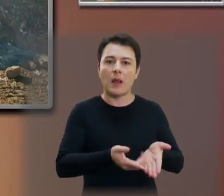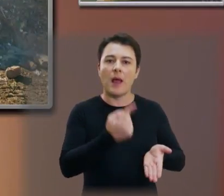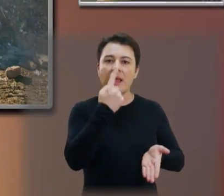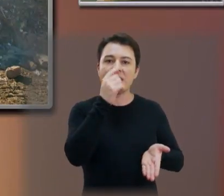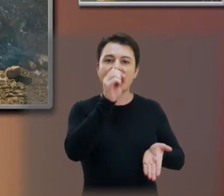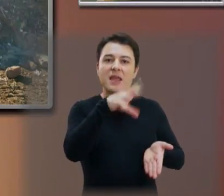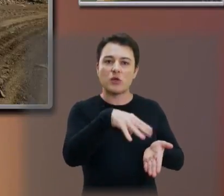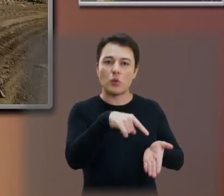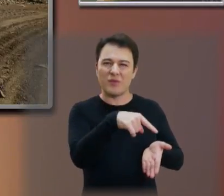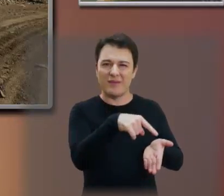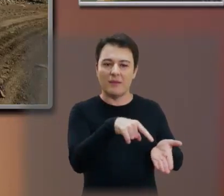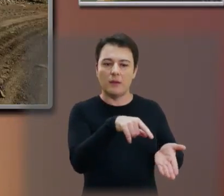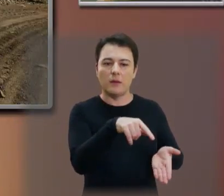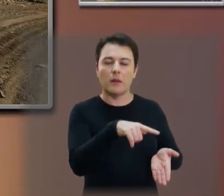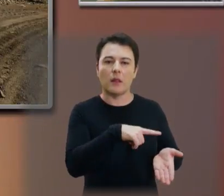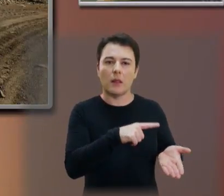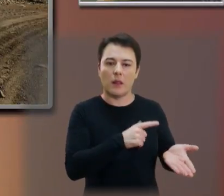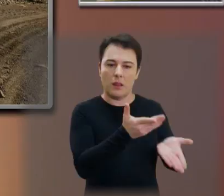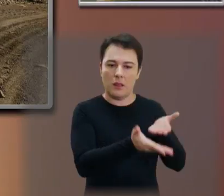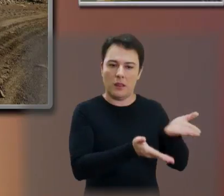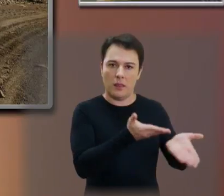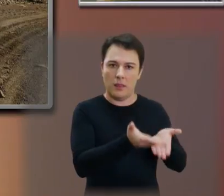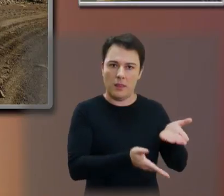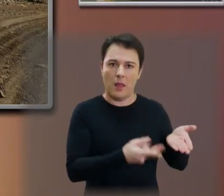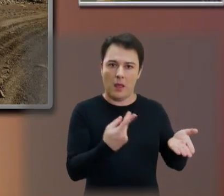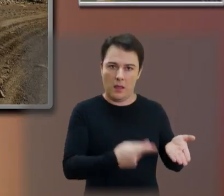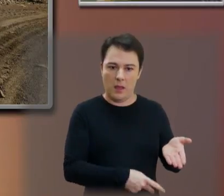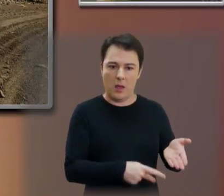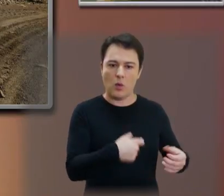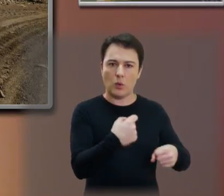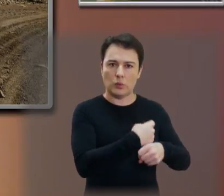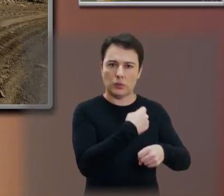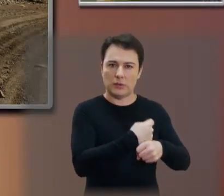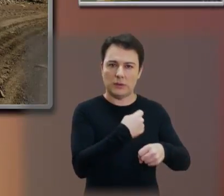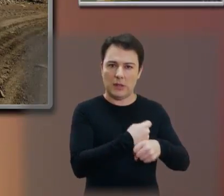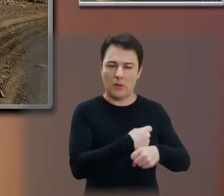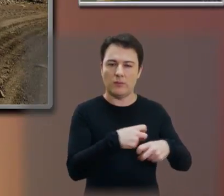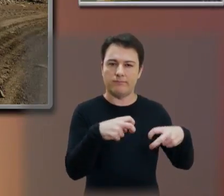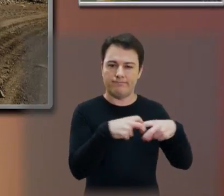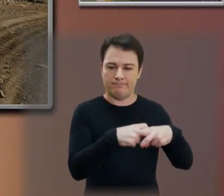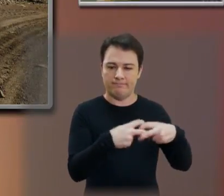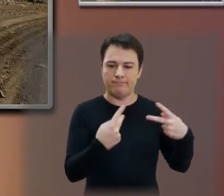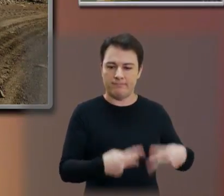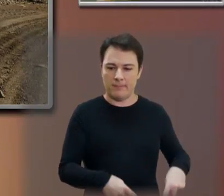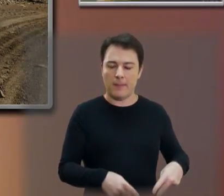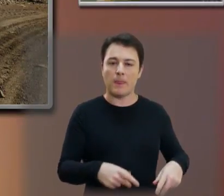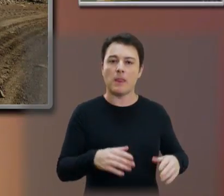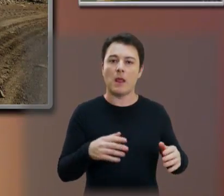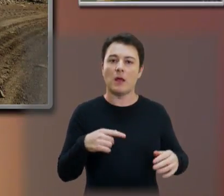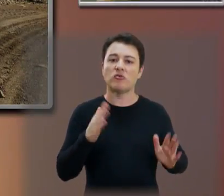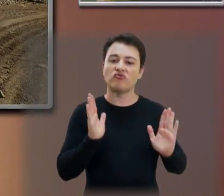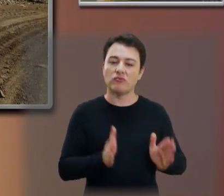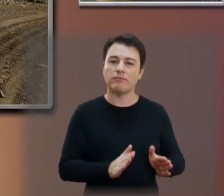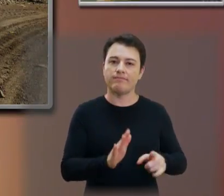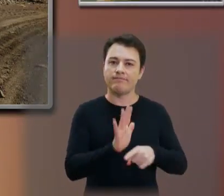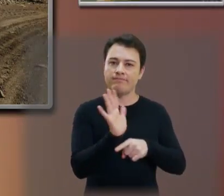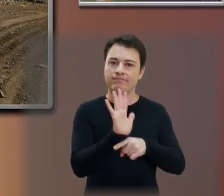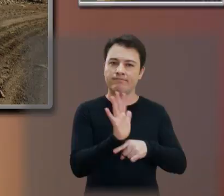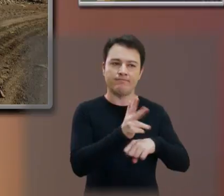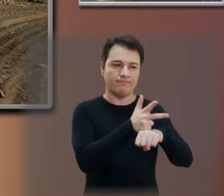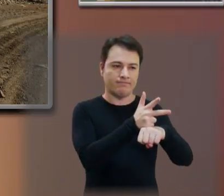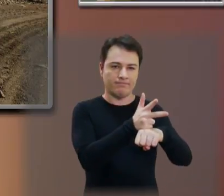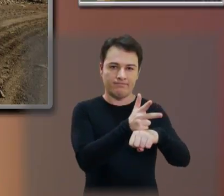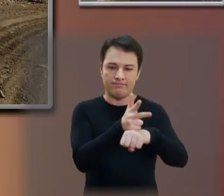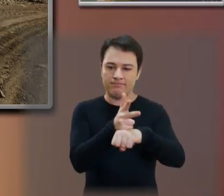a estação de tratamento de resíduos sólidos da construção civil do município de Araraquara, onde nós fizemos até um vídeo, e esse vídeo